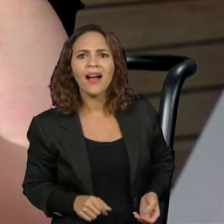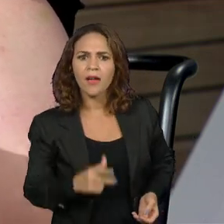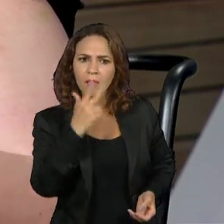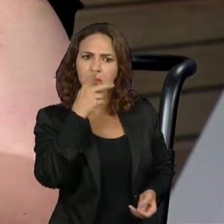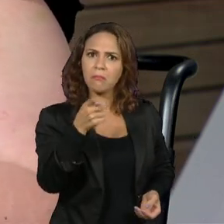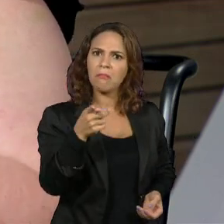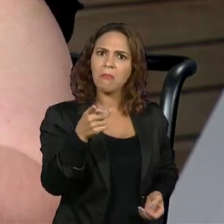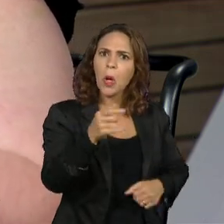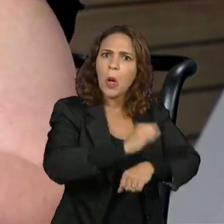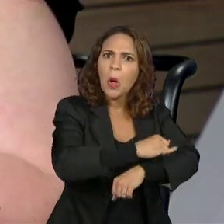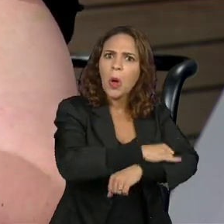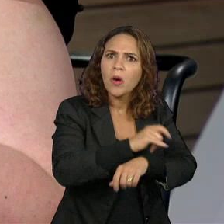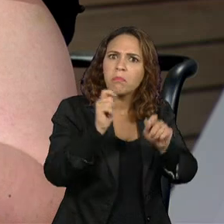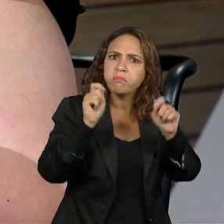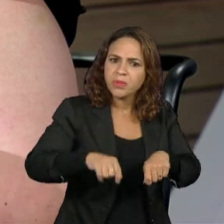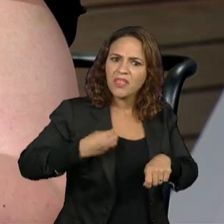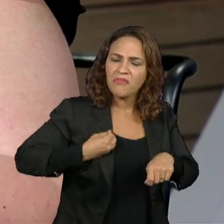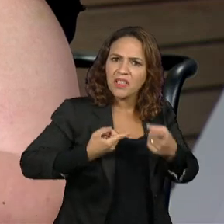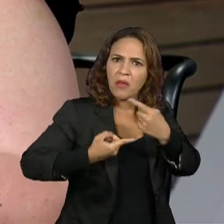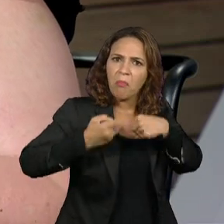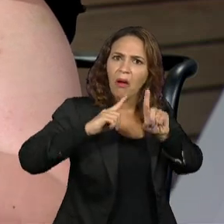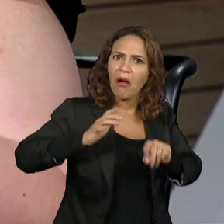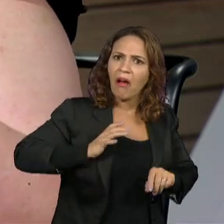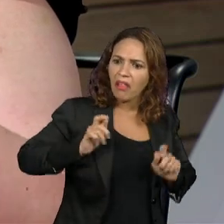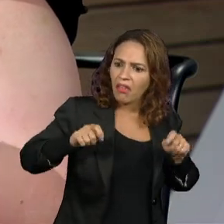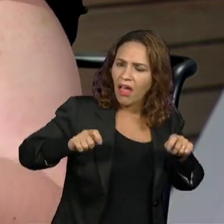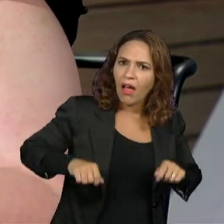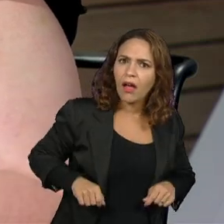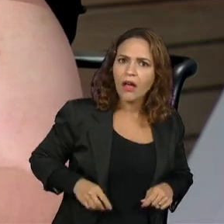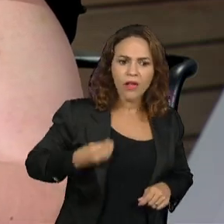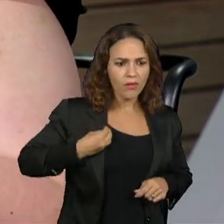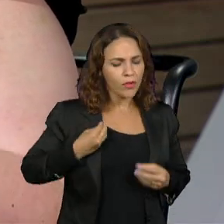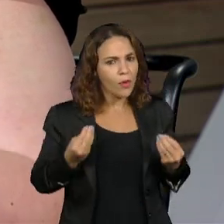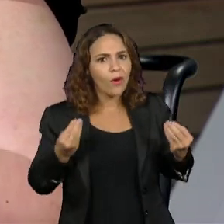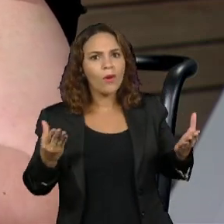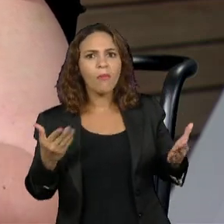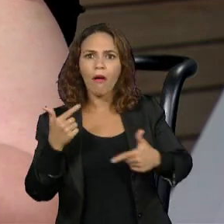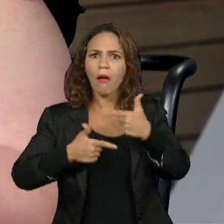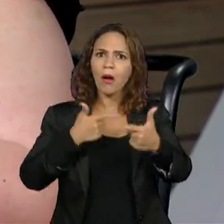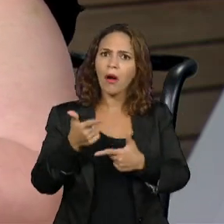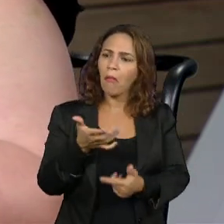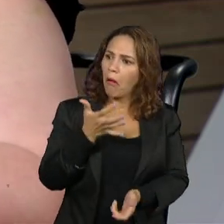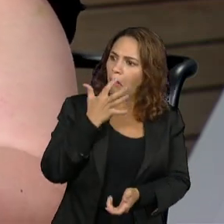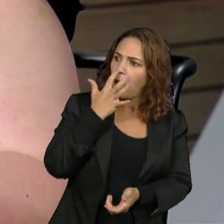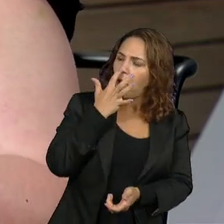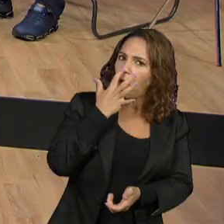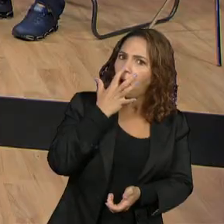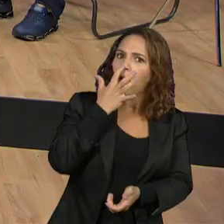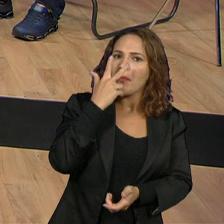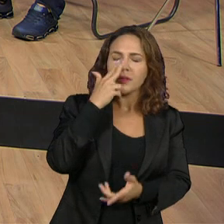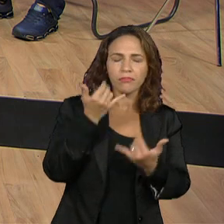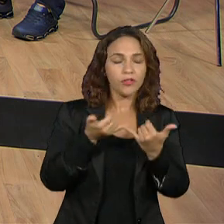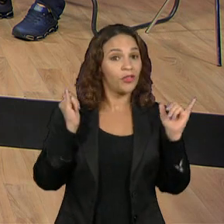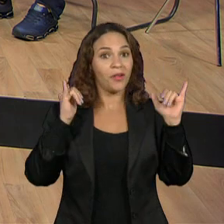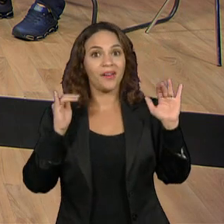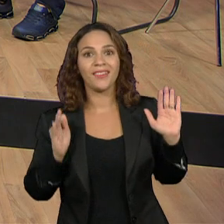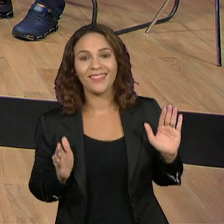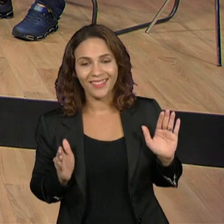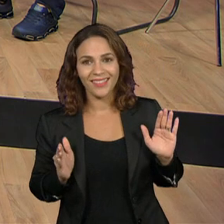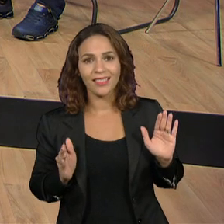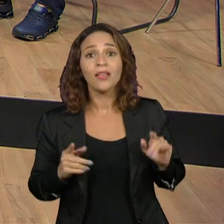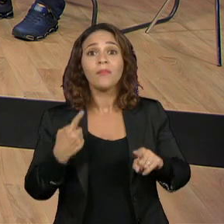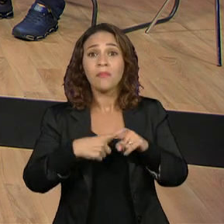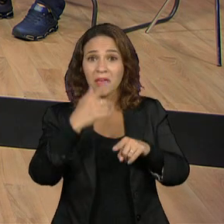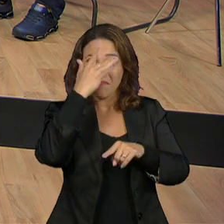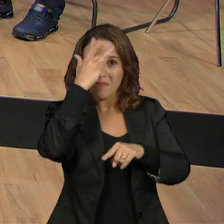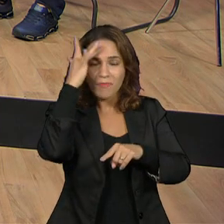pessoas gordas podem ser bem-sucedidas, terem suas vidas, terem seus trabalhos, para eles isso é um choque de realidade. Porque eles